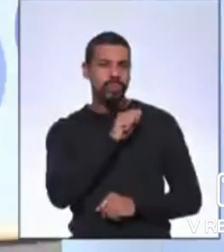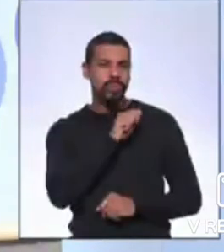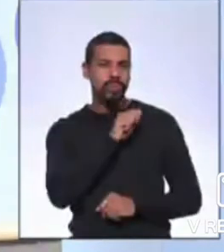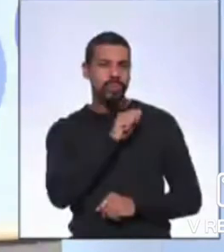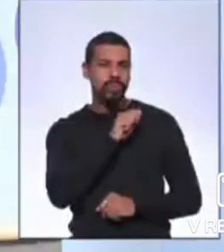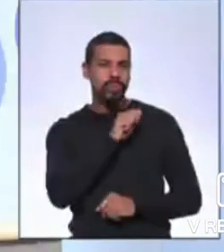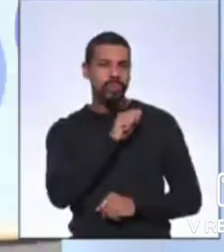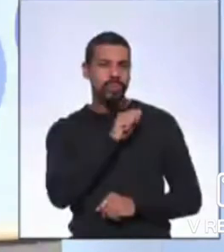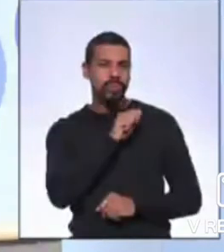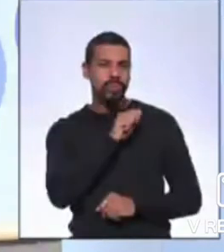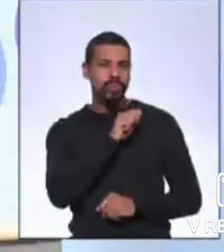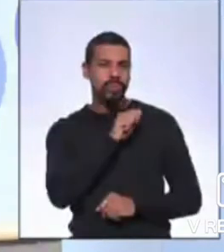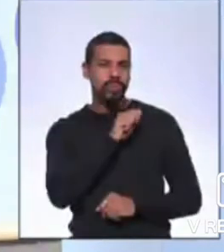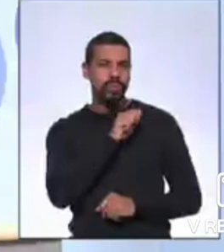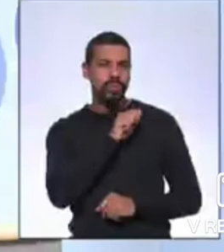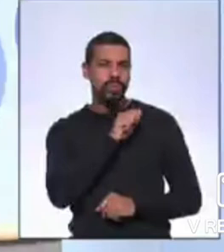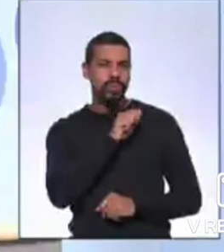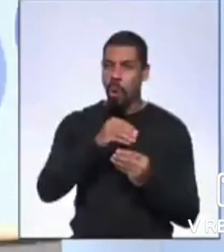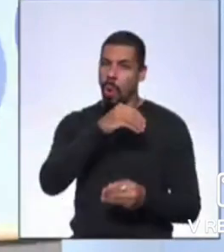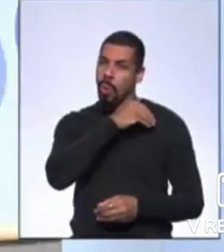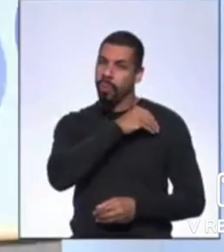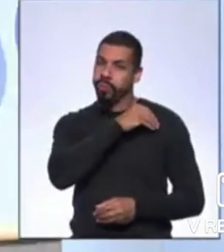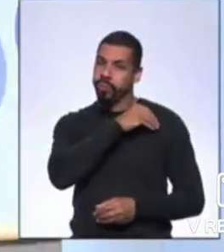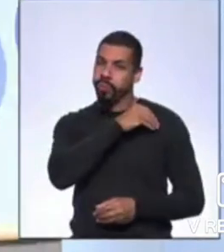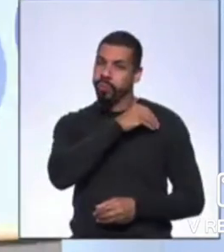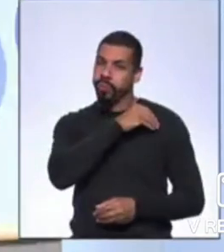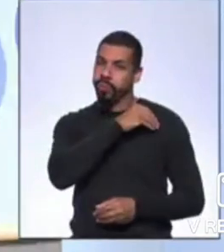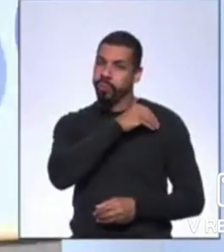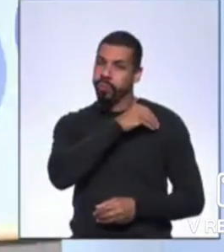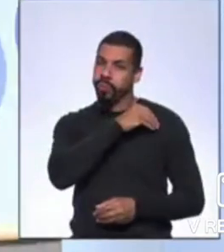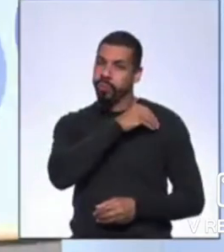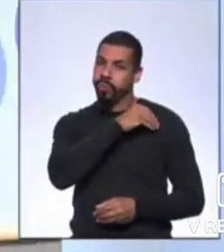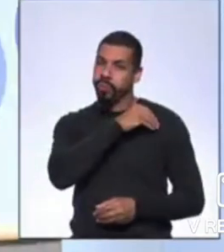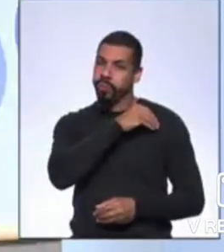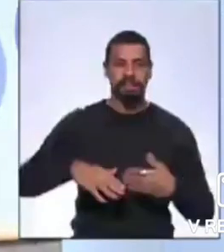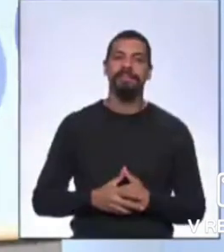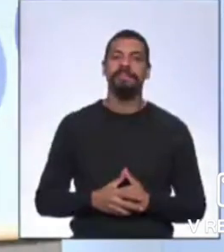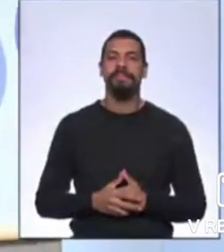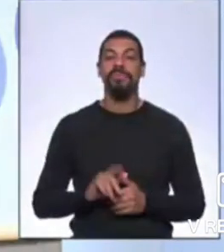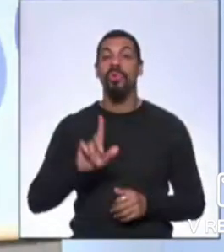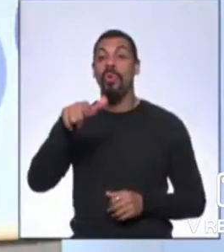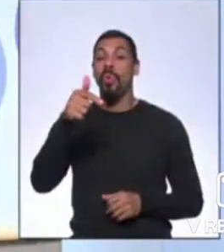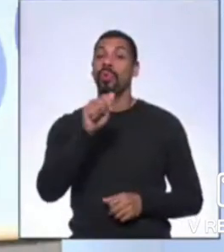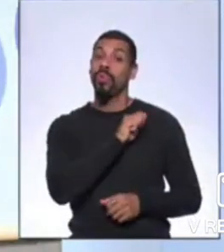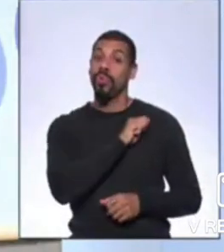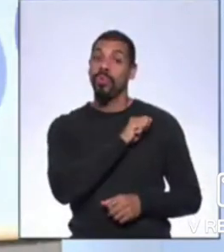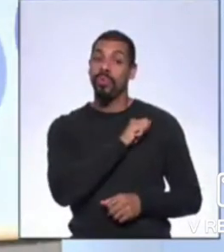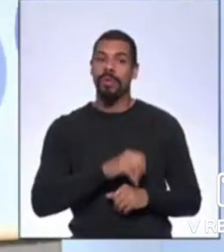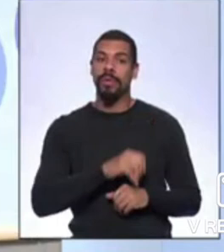não se mistura com óleo. E o Ajá,